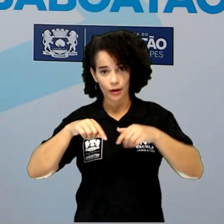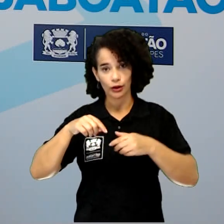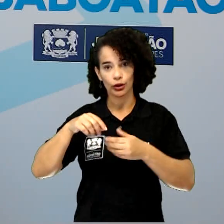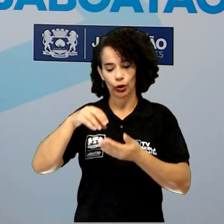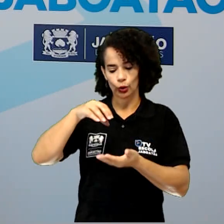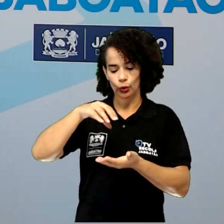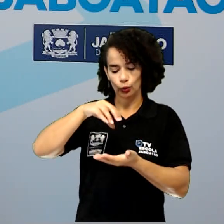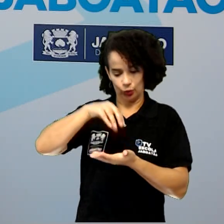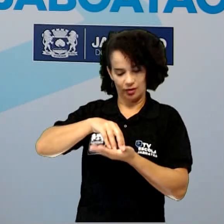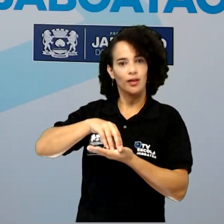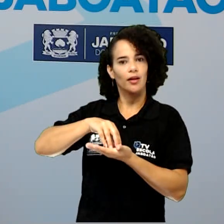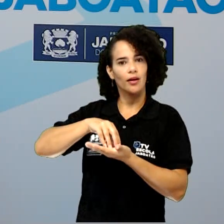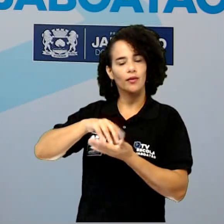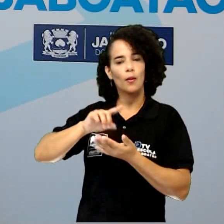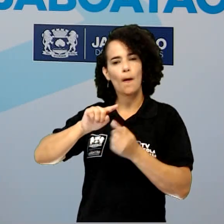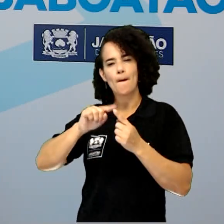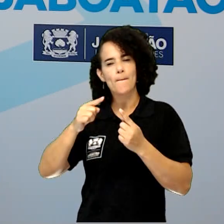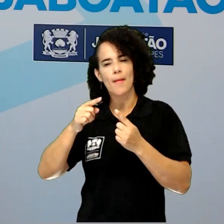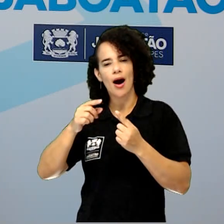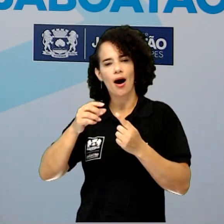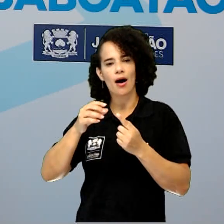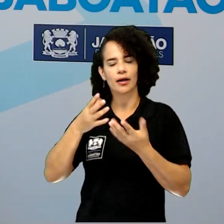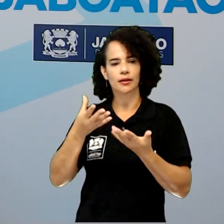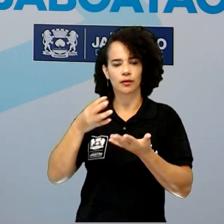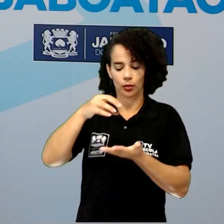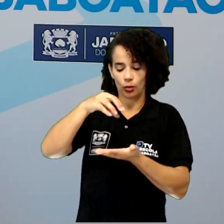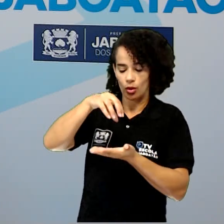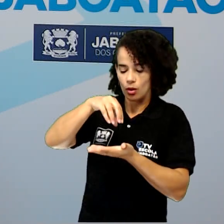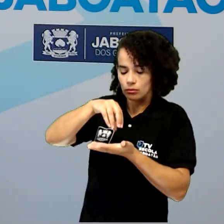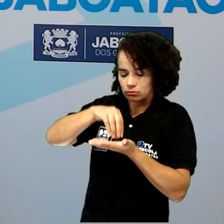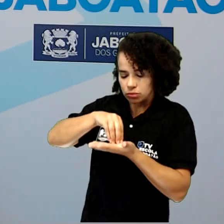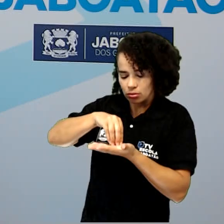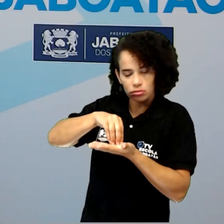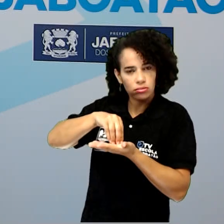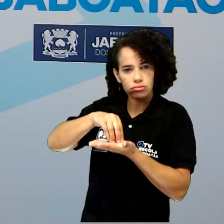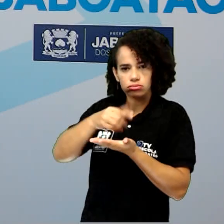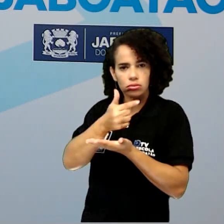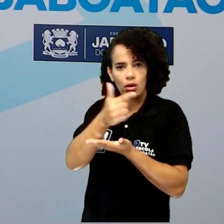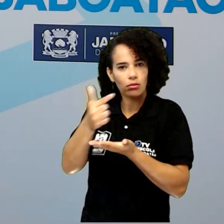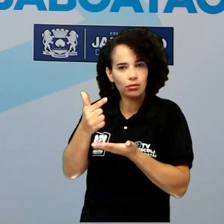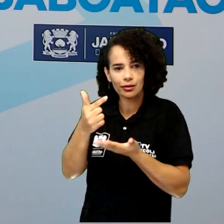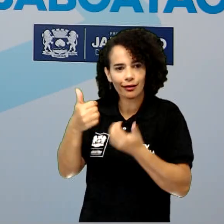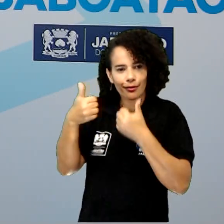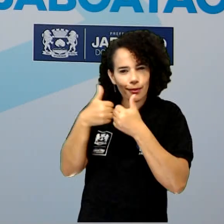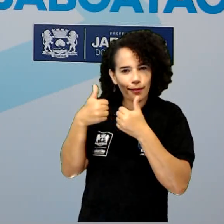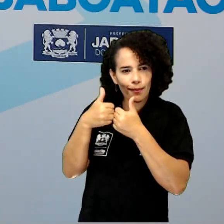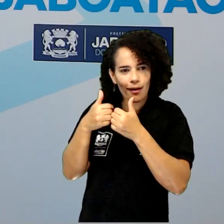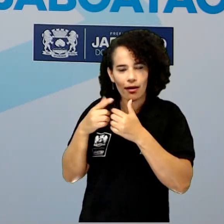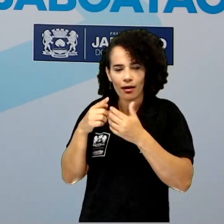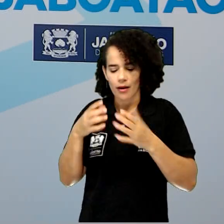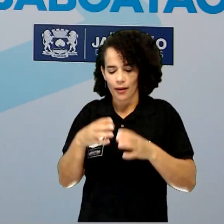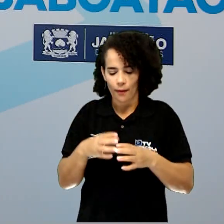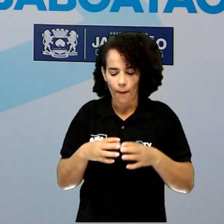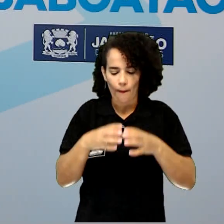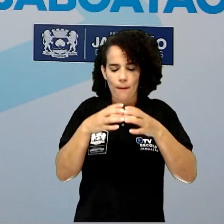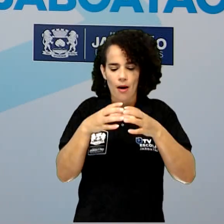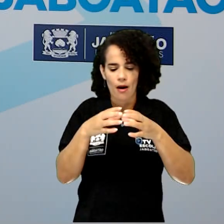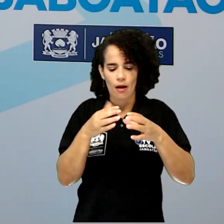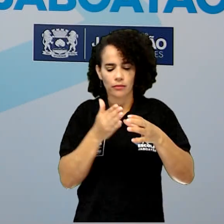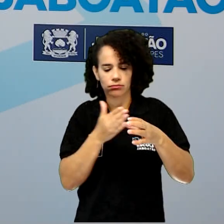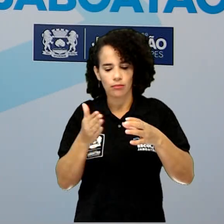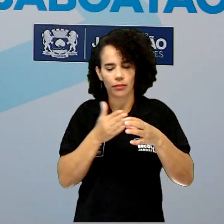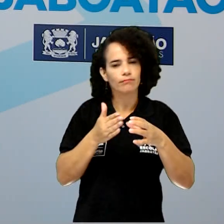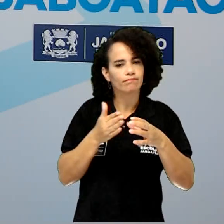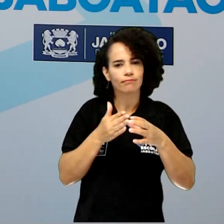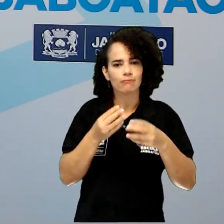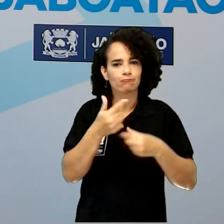Mas essa outra parte aqui, mais central do planeta, ela não vai encostar nessa lateral do cilindro. Então, a distorção aqui